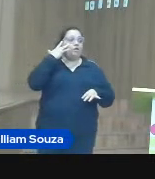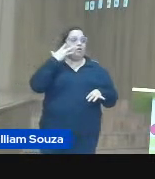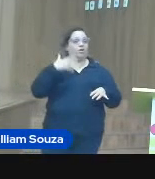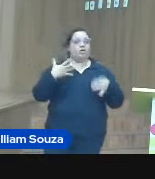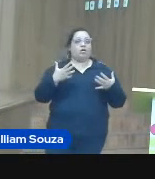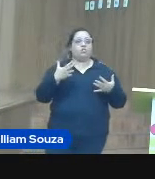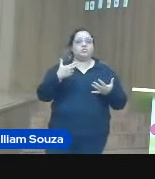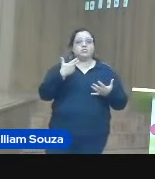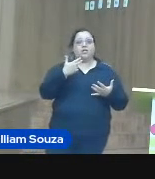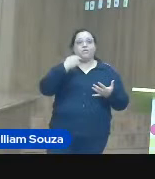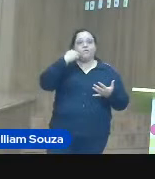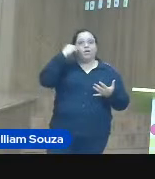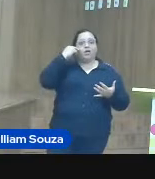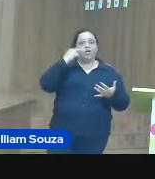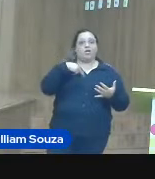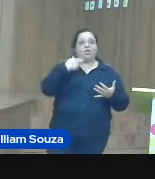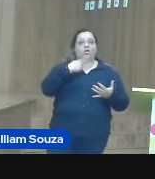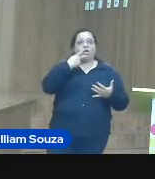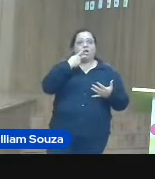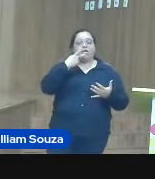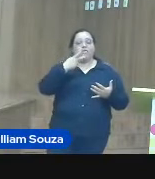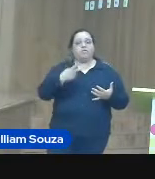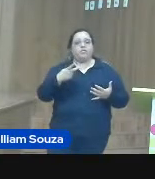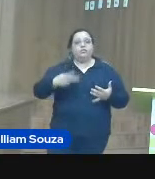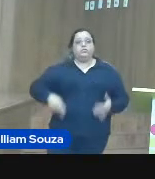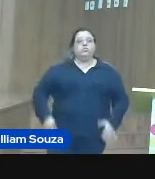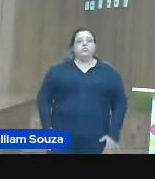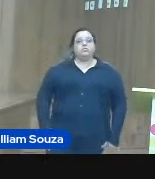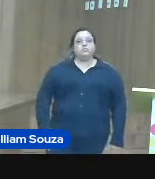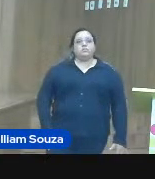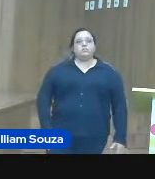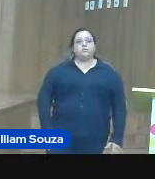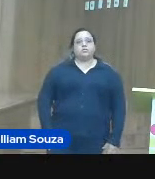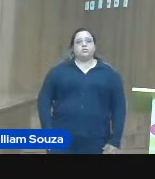dizer que ela é universal.